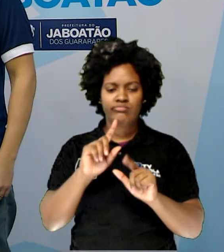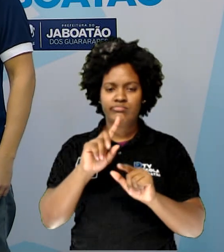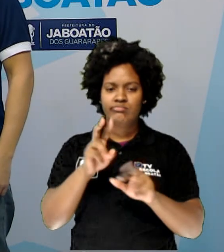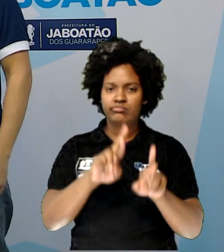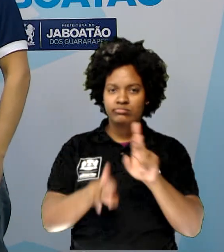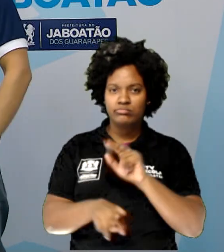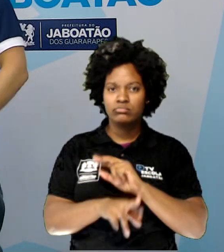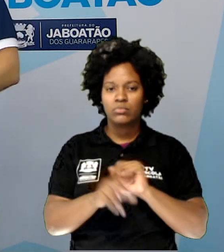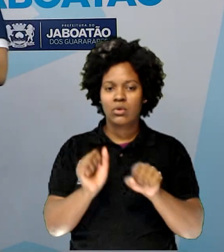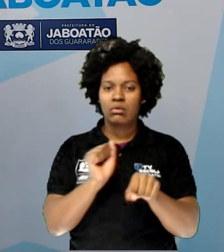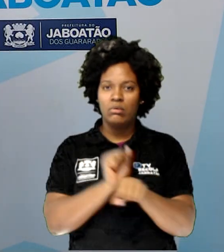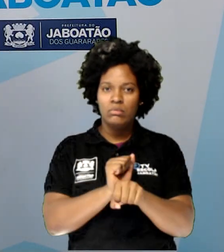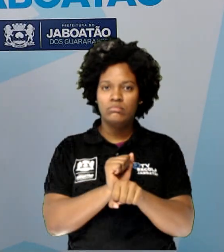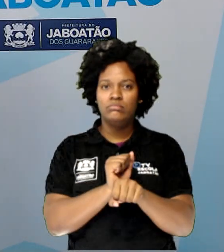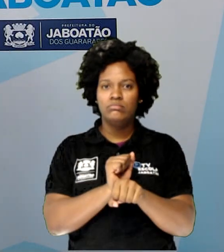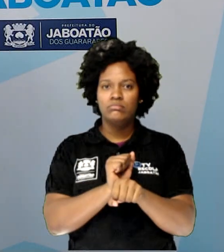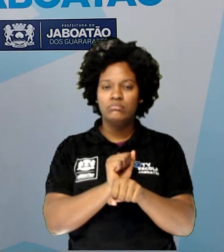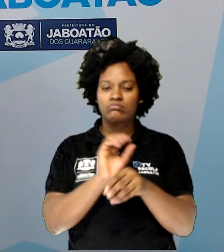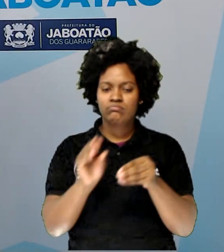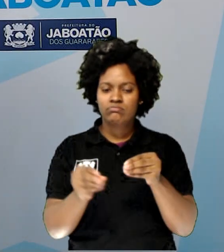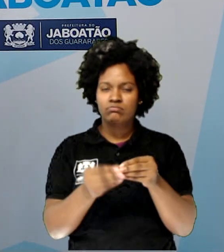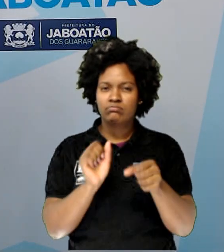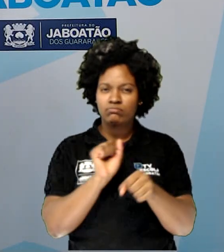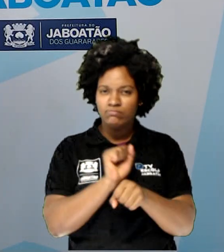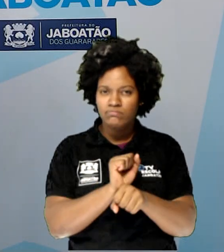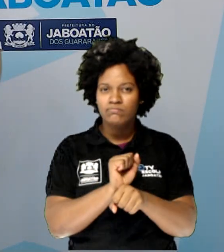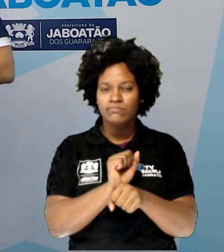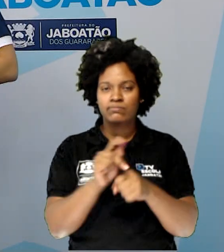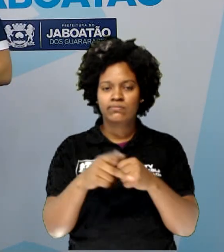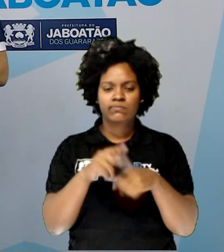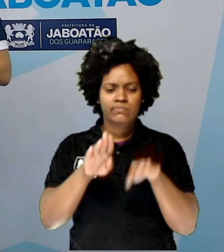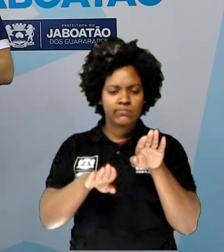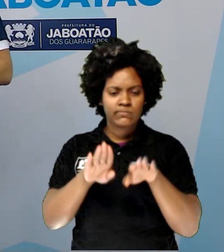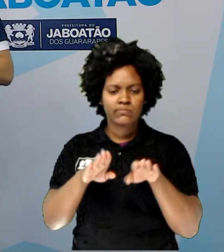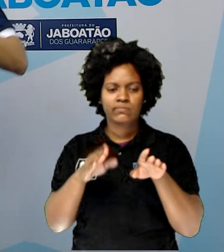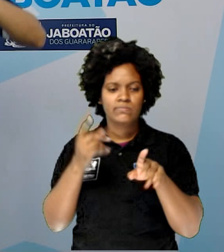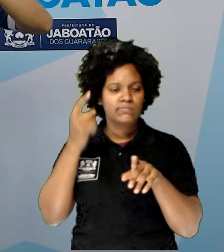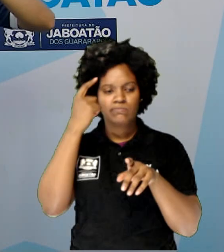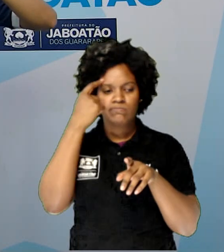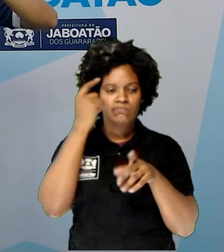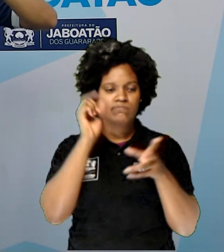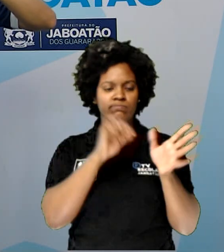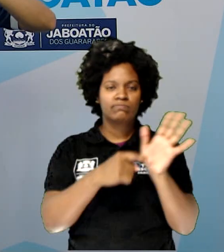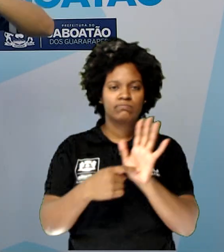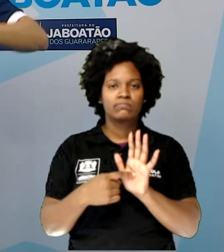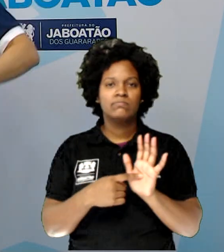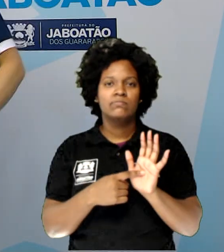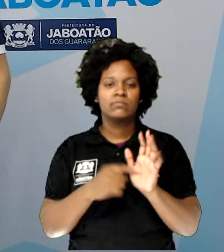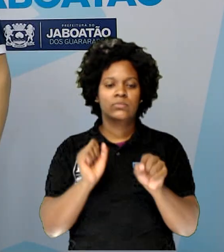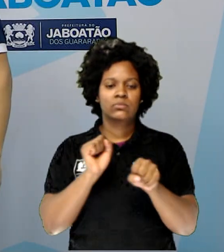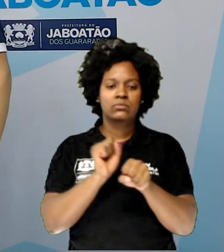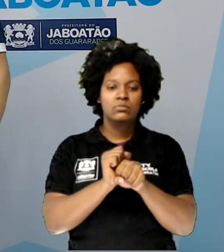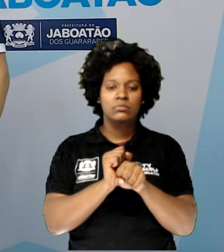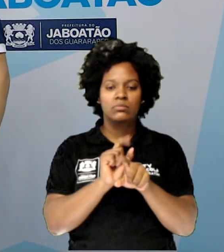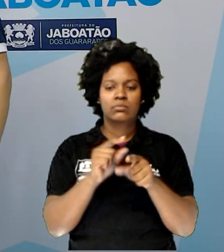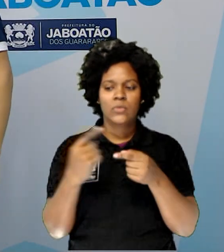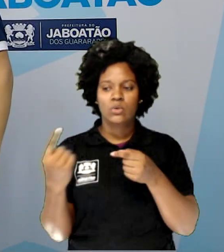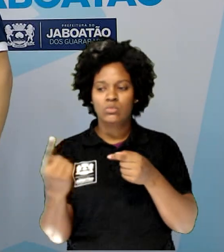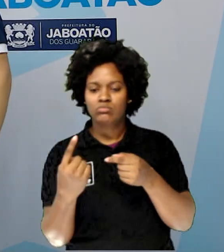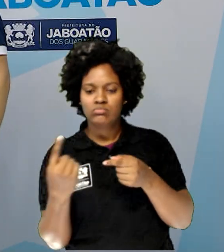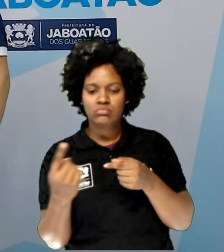restringir. Justamente aí porque esse pronome relativo cria essa ideia de restrição quando não está isolado entre as